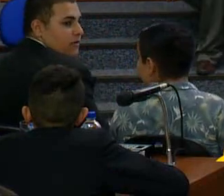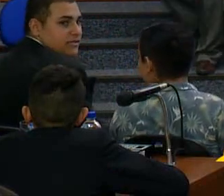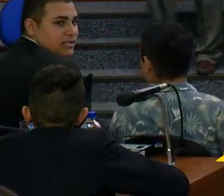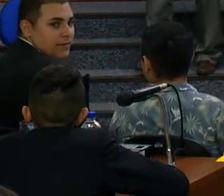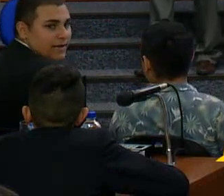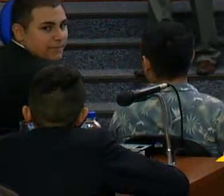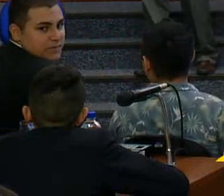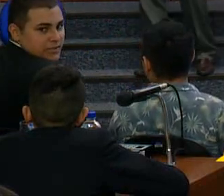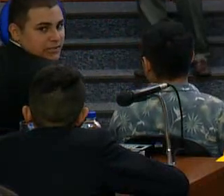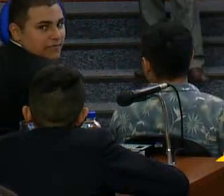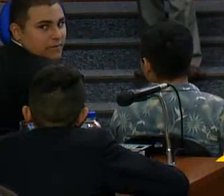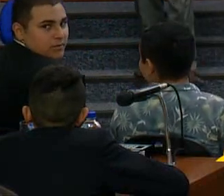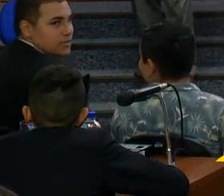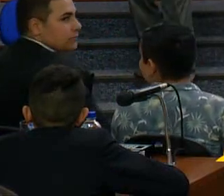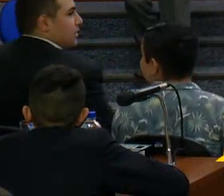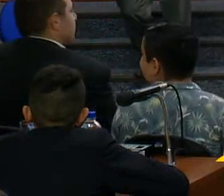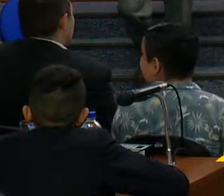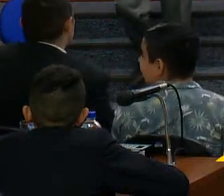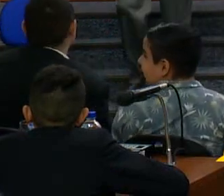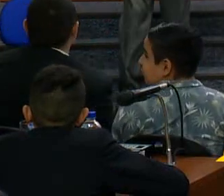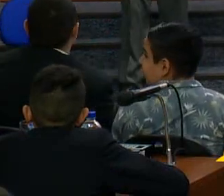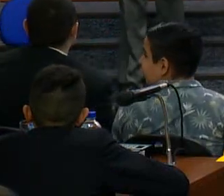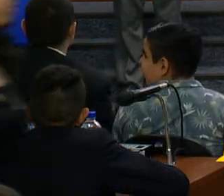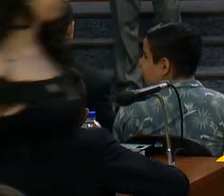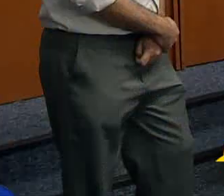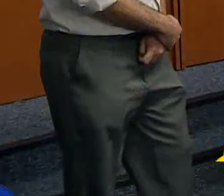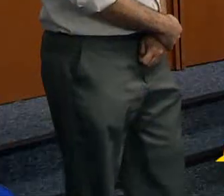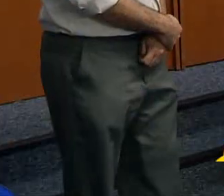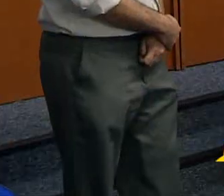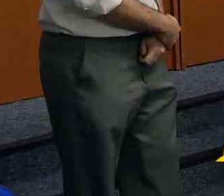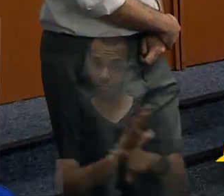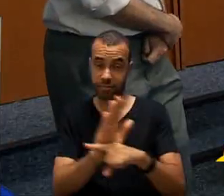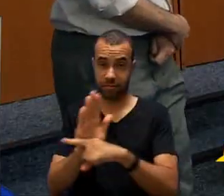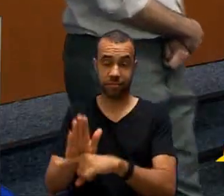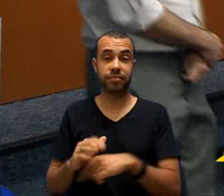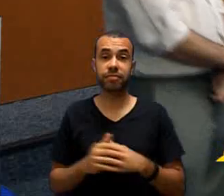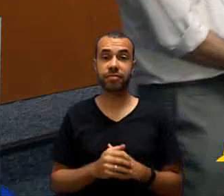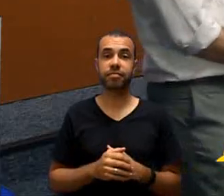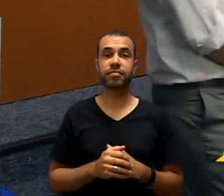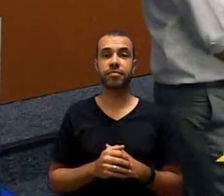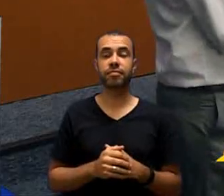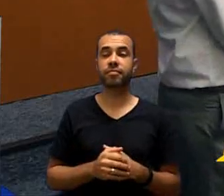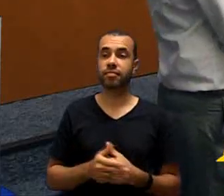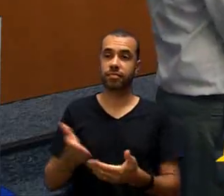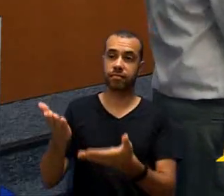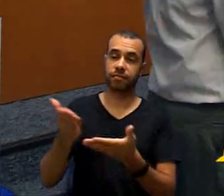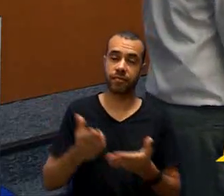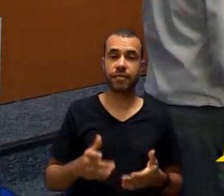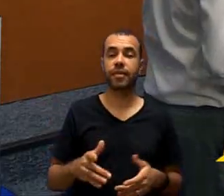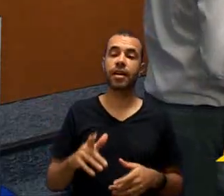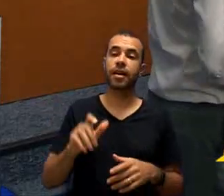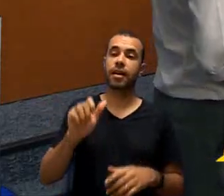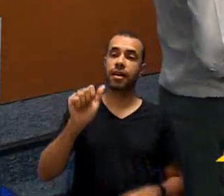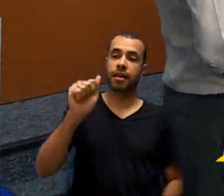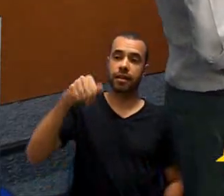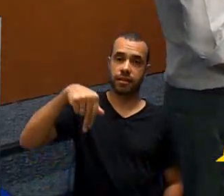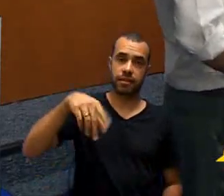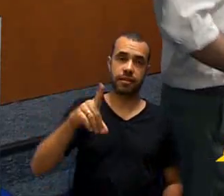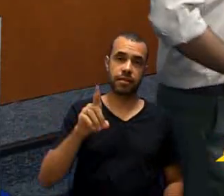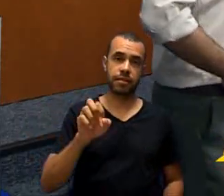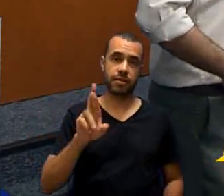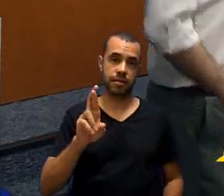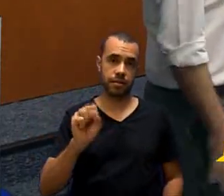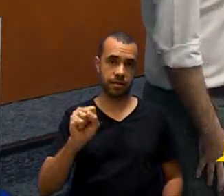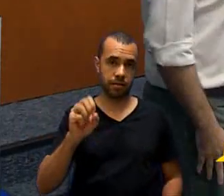para os professores orientadores, iniciando com Anderson Percy Soares, se